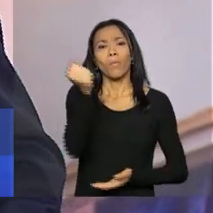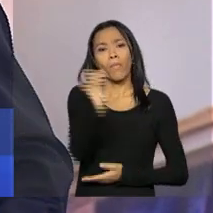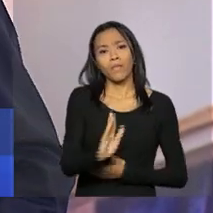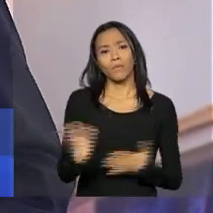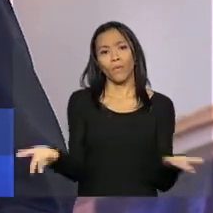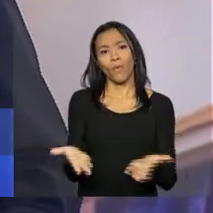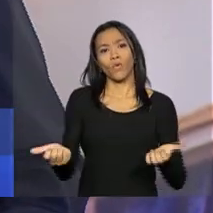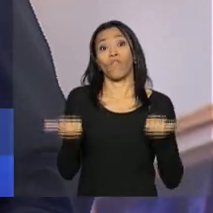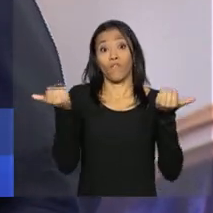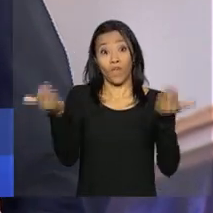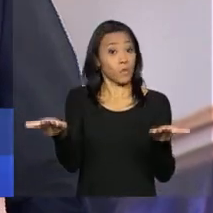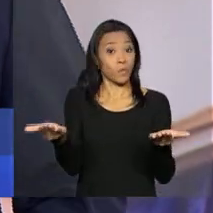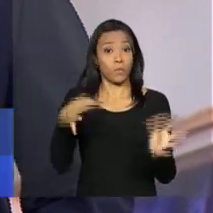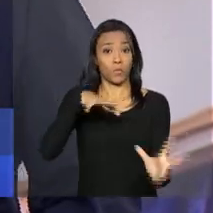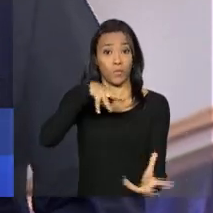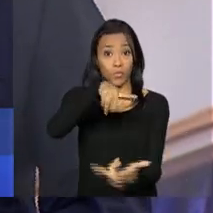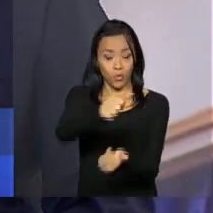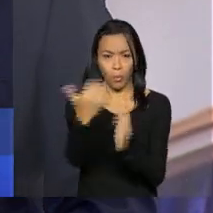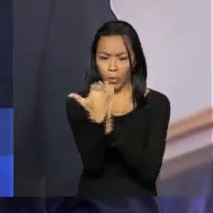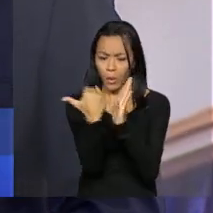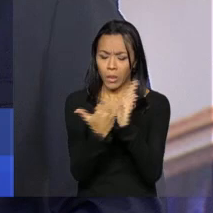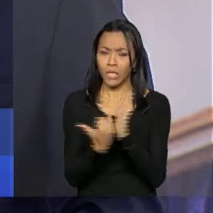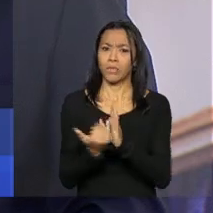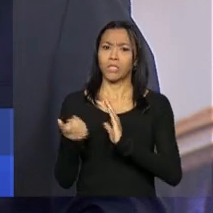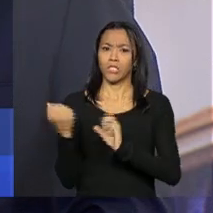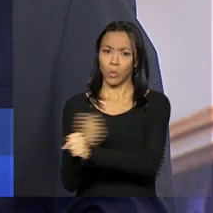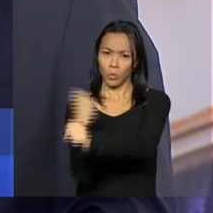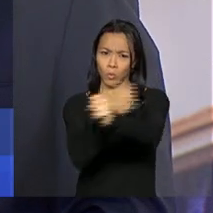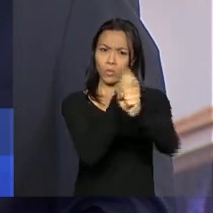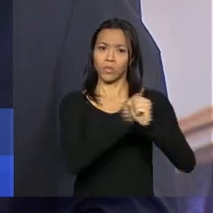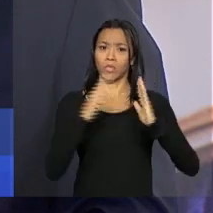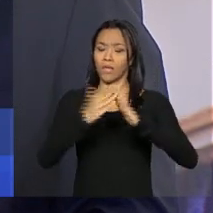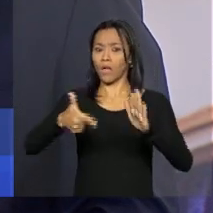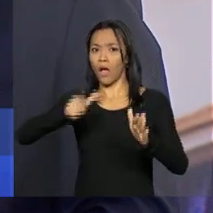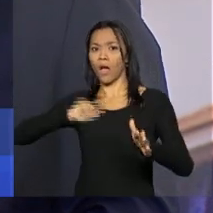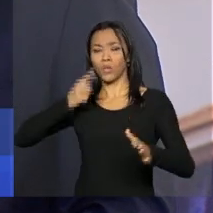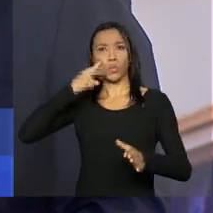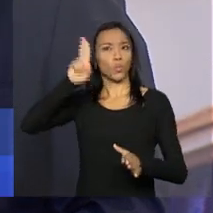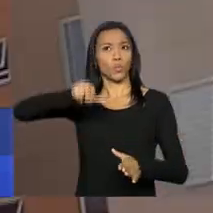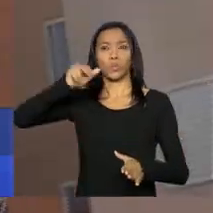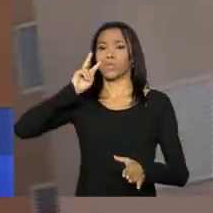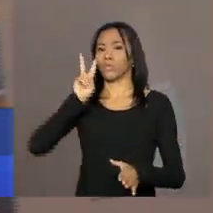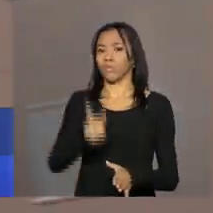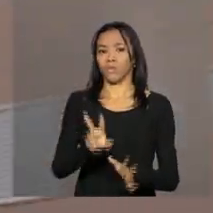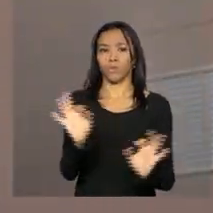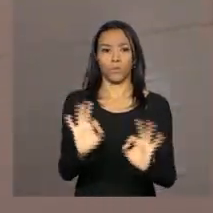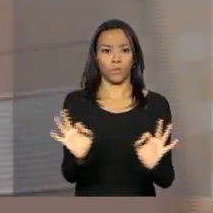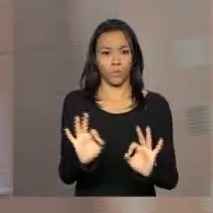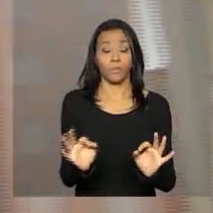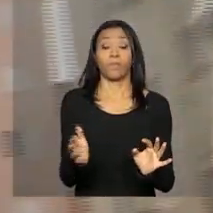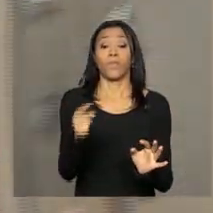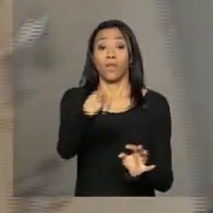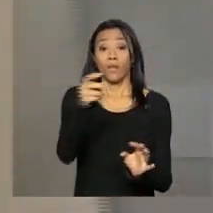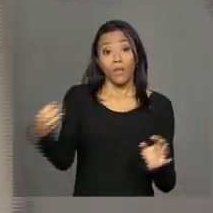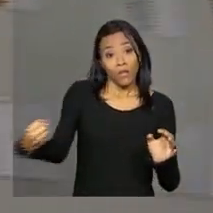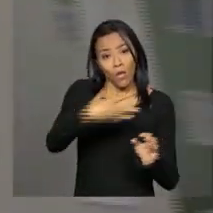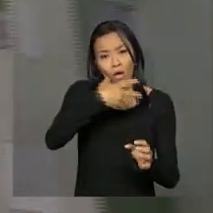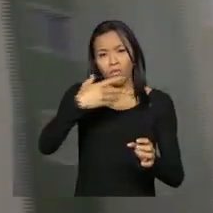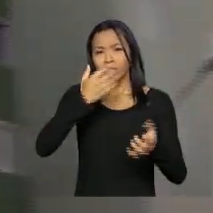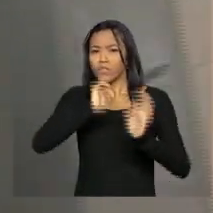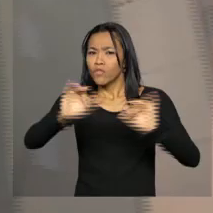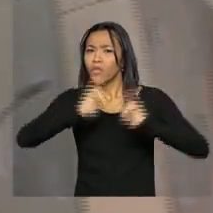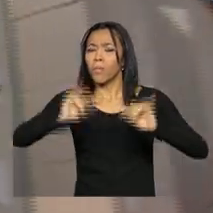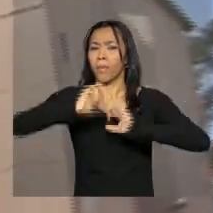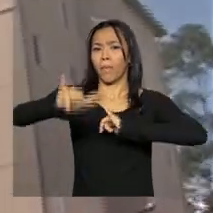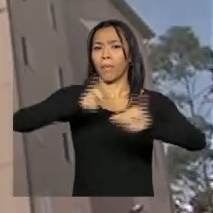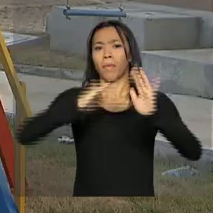hoje oferece para o mundo um programa habitacional que nunca se viu na história da humanidade. Entre as novidades anunciadas para a nova